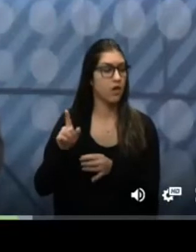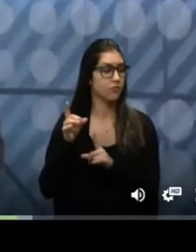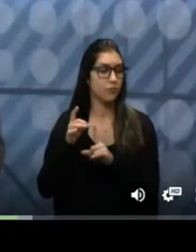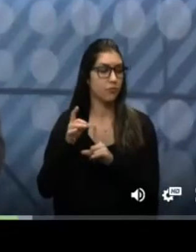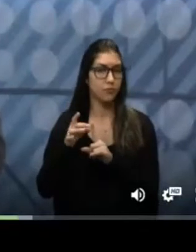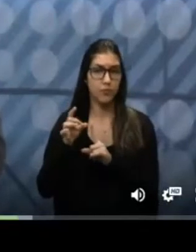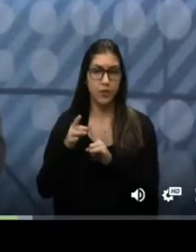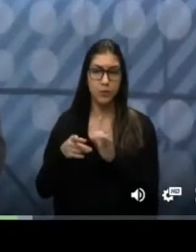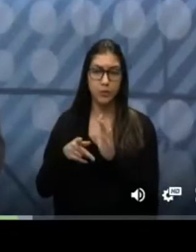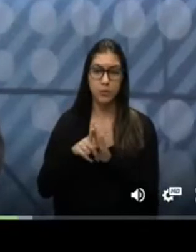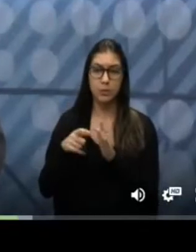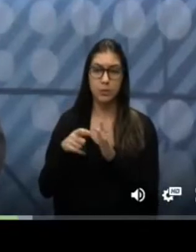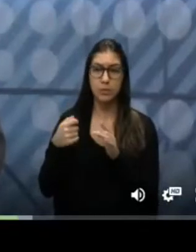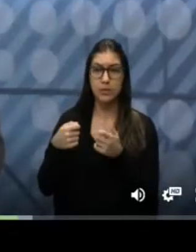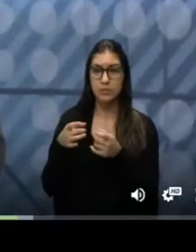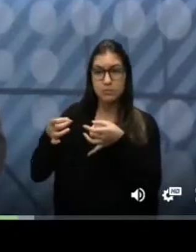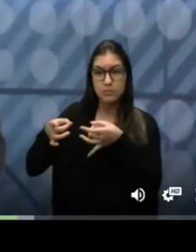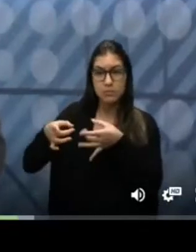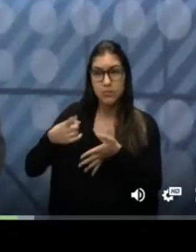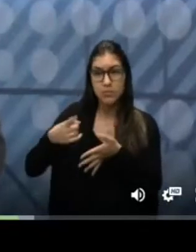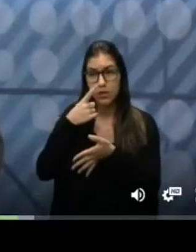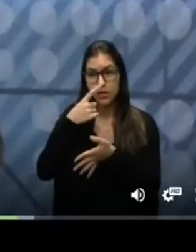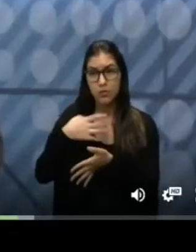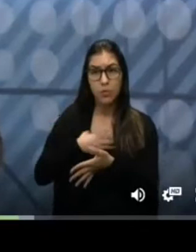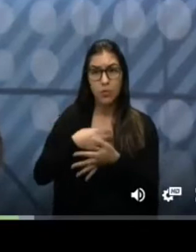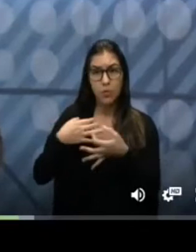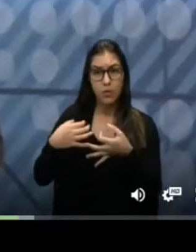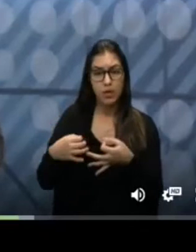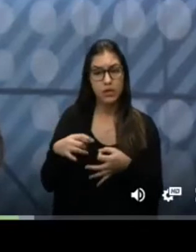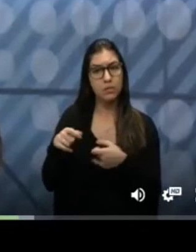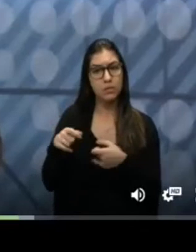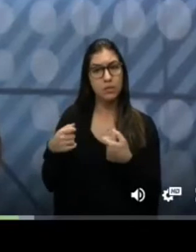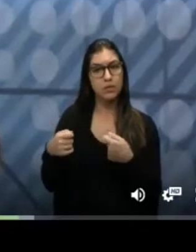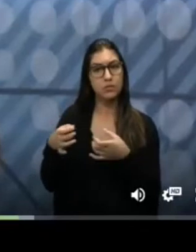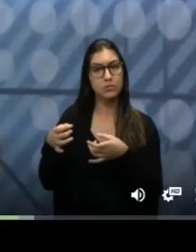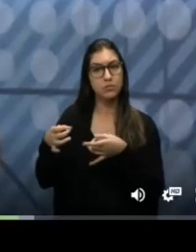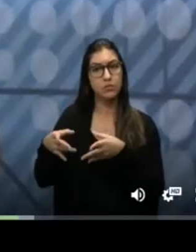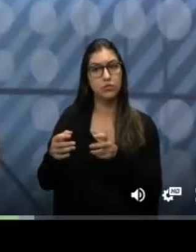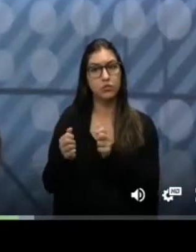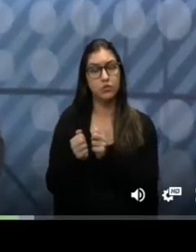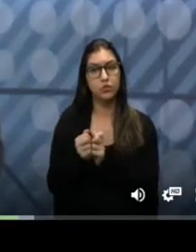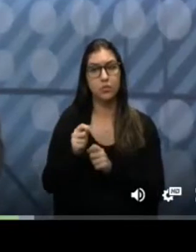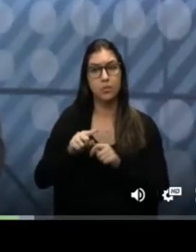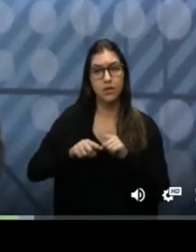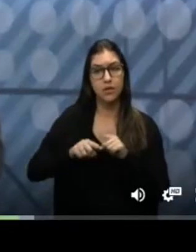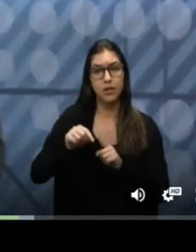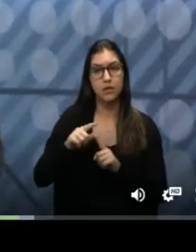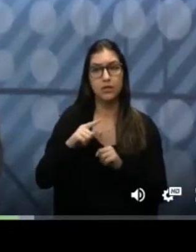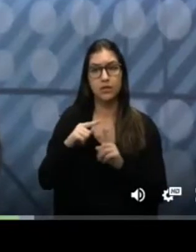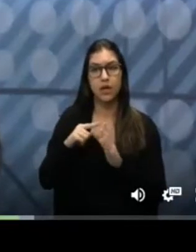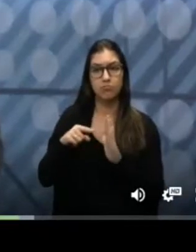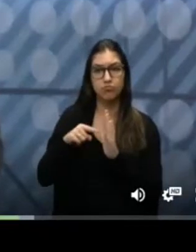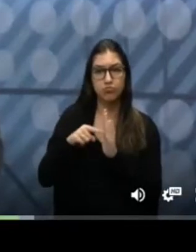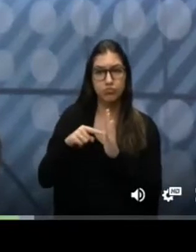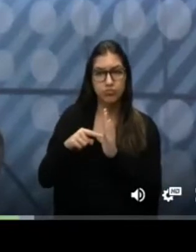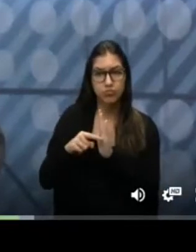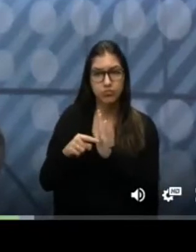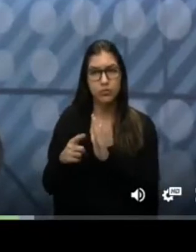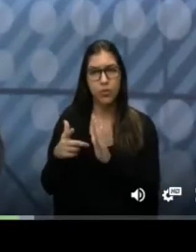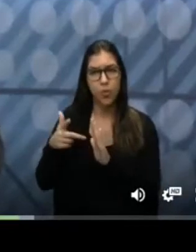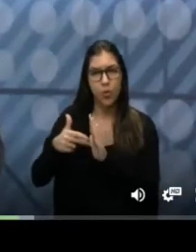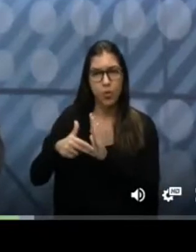e para serem descartados de forma correta, eles devem ser descartados junto com os materiais perfuro-cortantes. Então, nós não